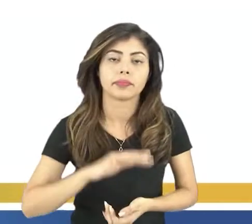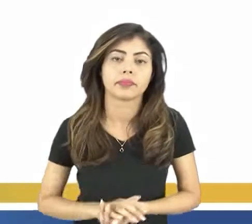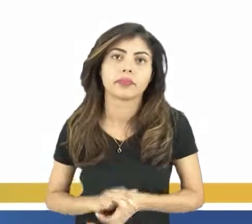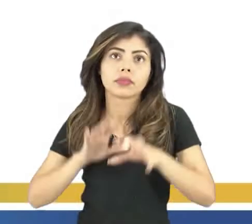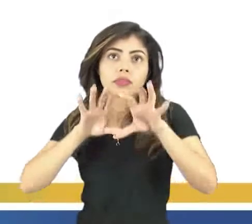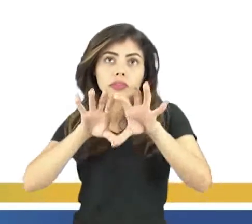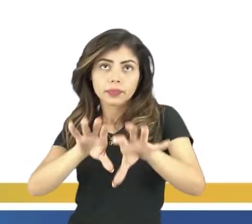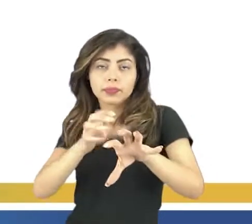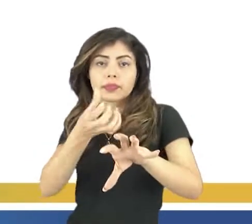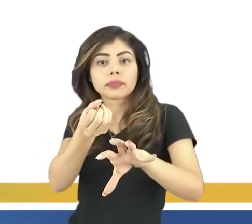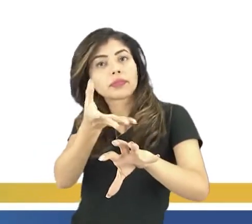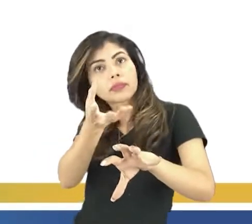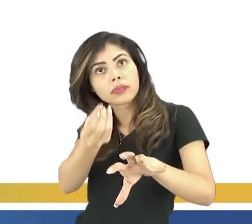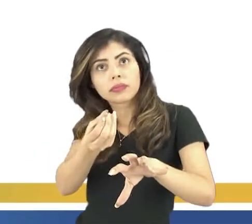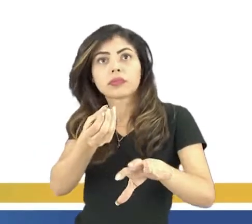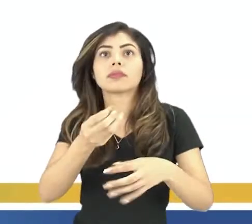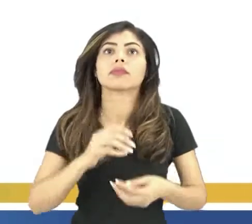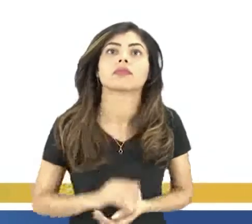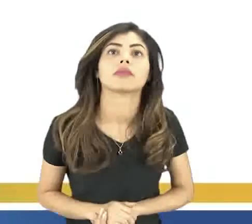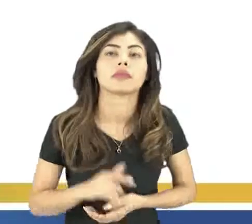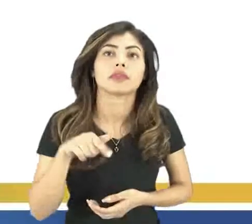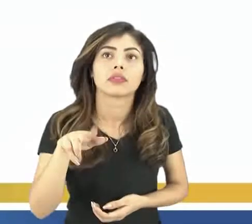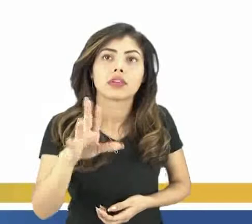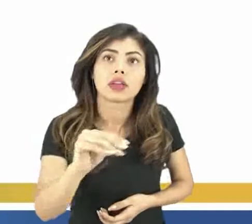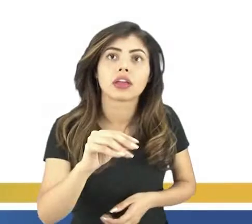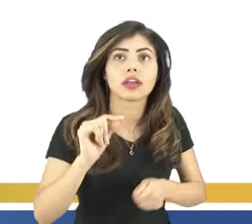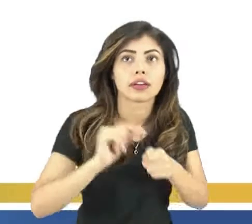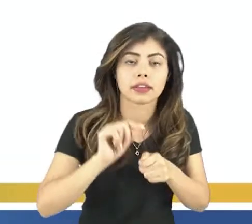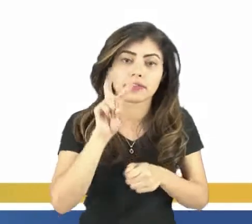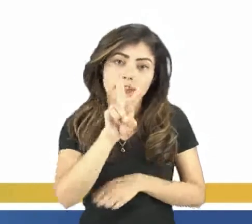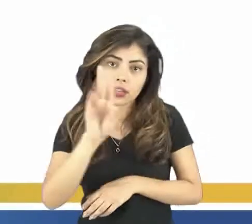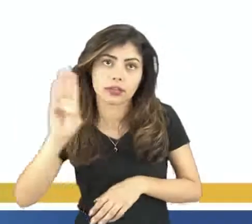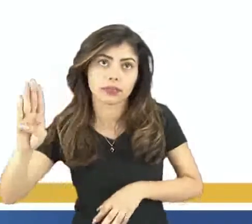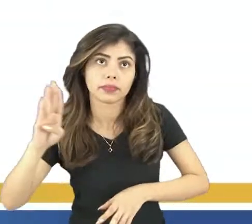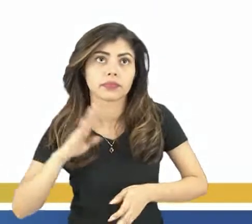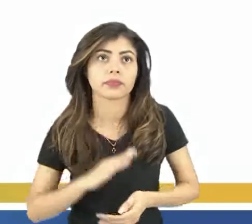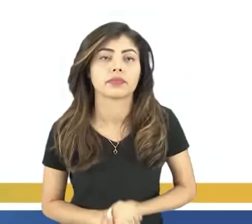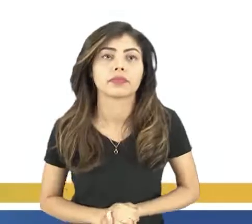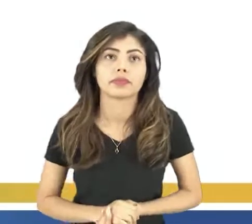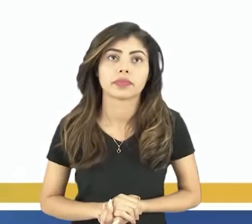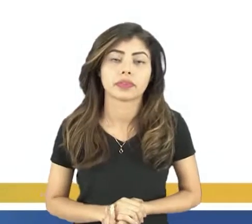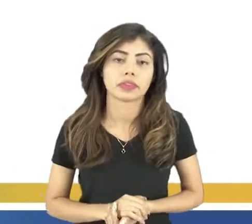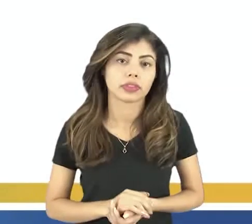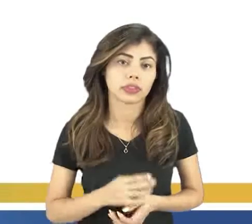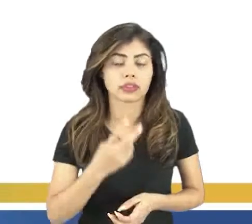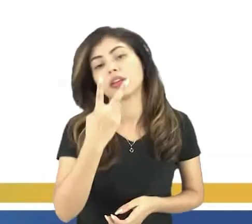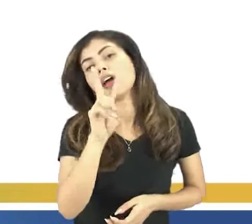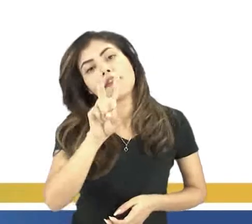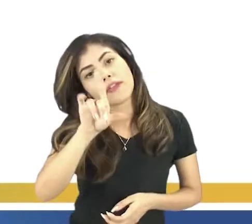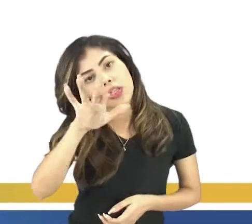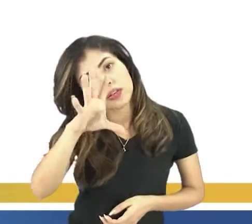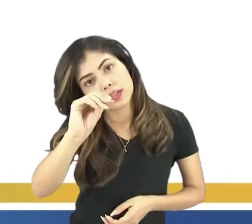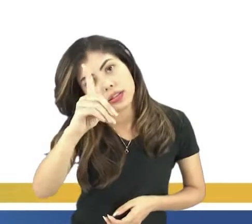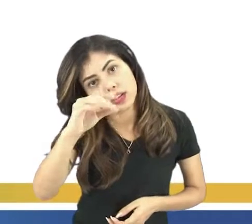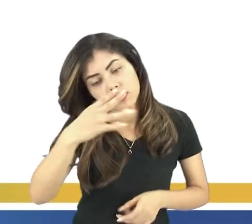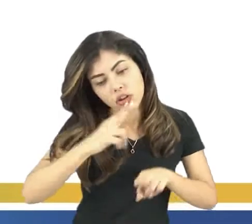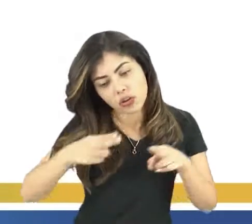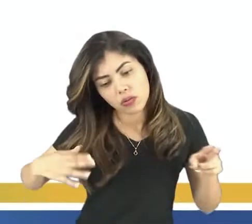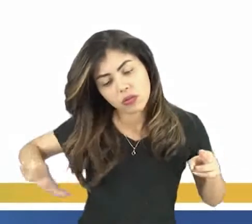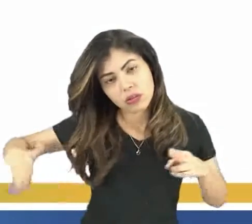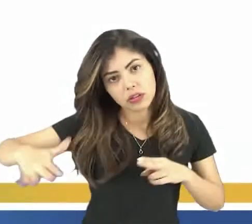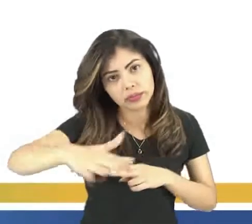Tesla, sendo 60 graus o ângulo formado entre V e B, ou seja, entre a velocidade e o campo